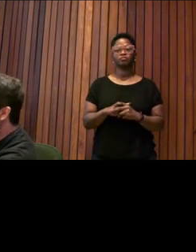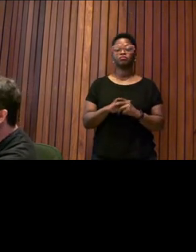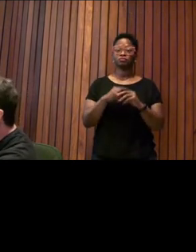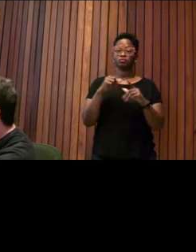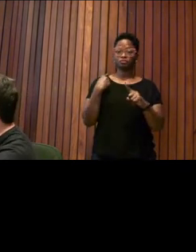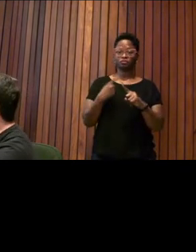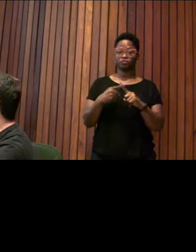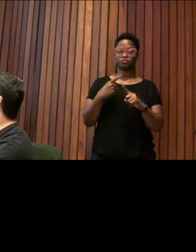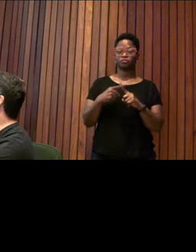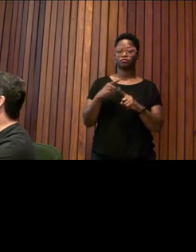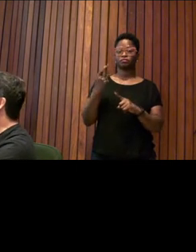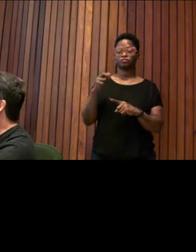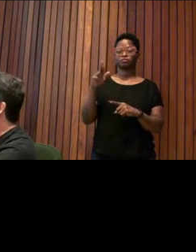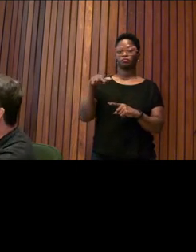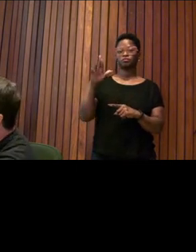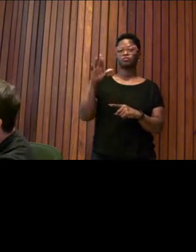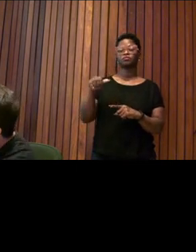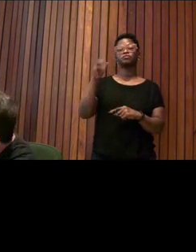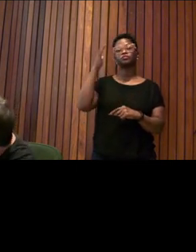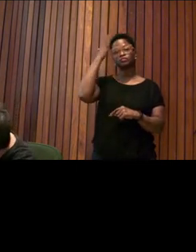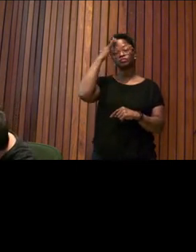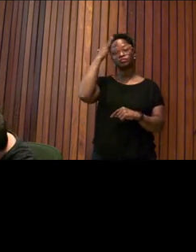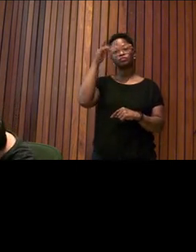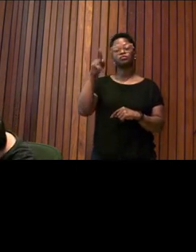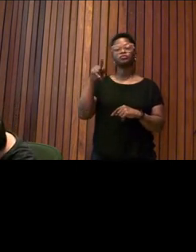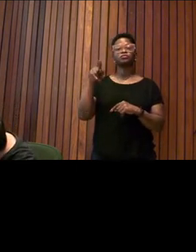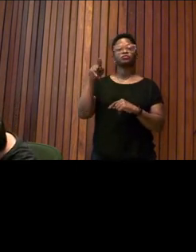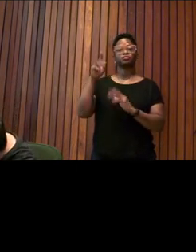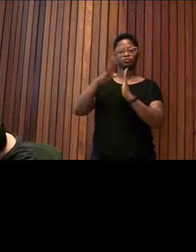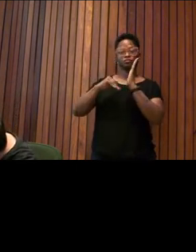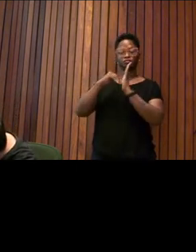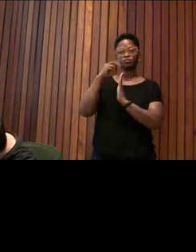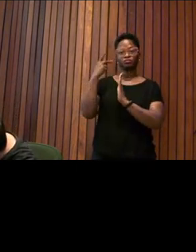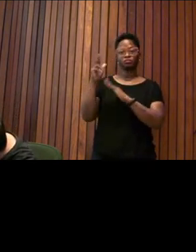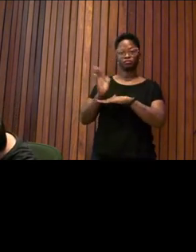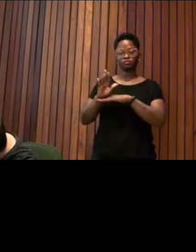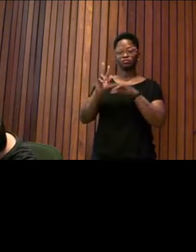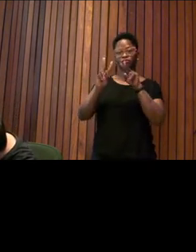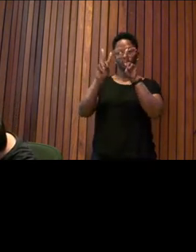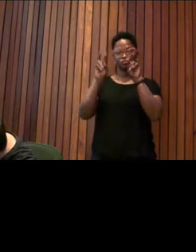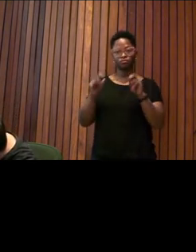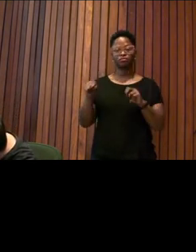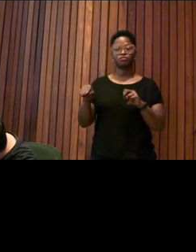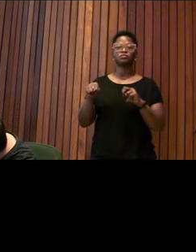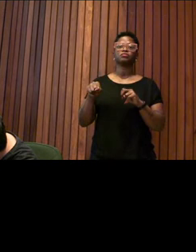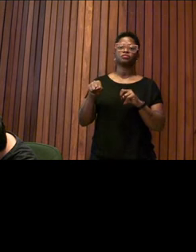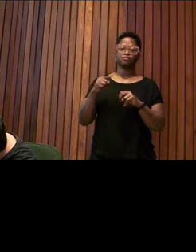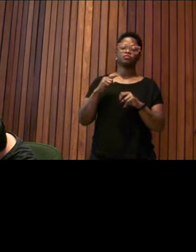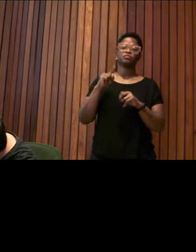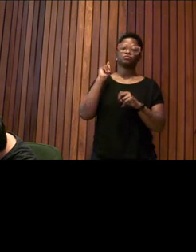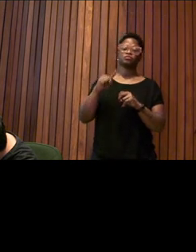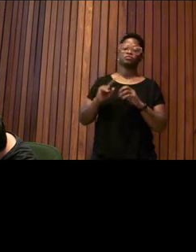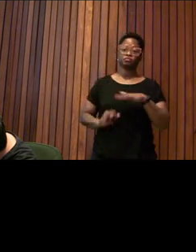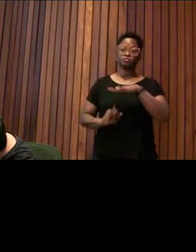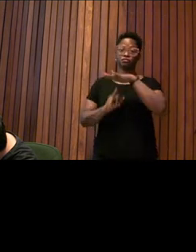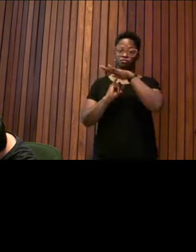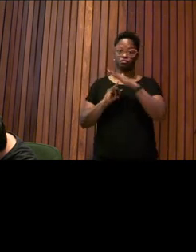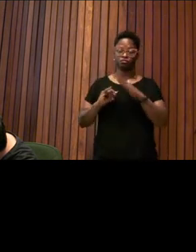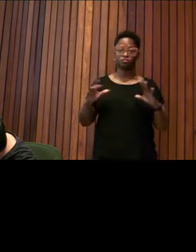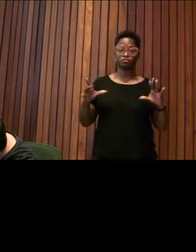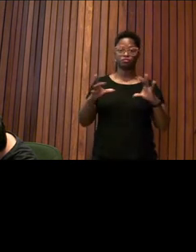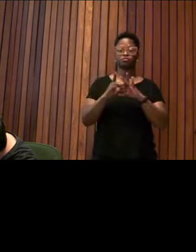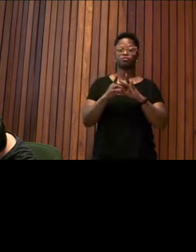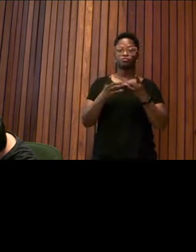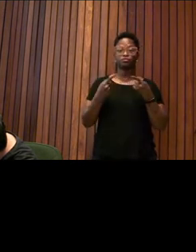porque a Cristiana, ela soube, foram os murais dela, esses filmes, ela soube casar o aspecto institucional, ela